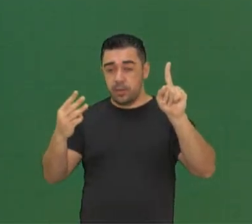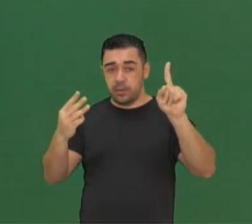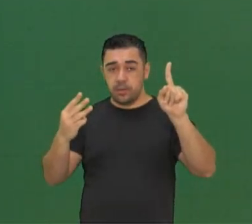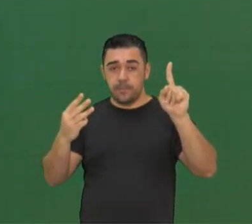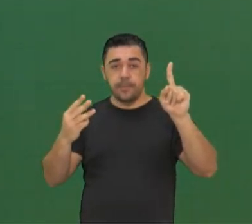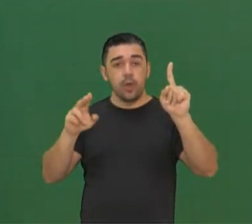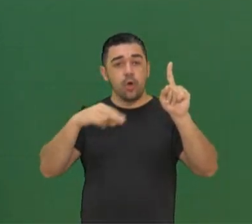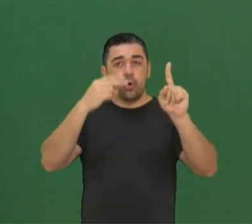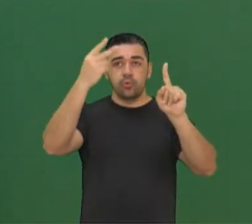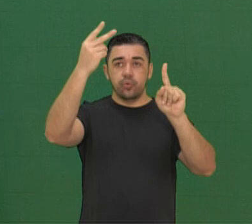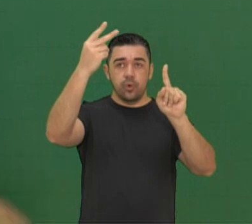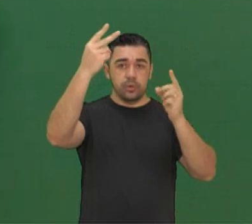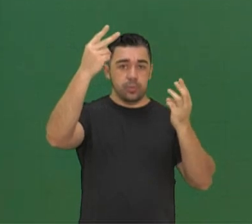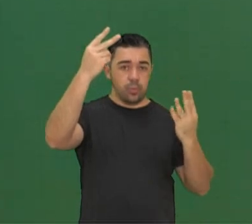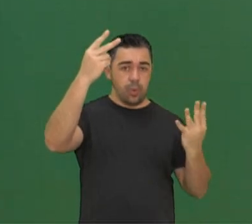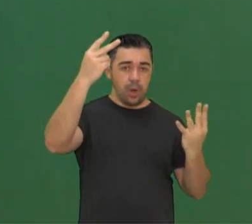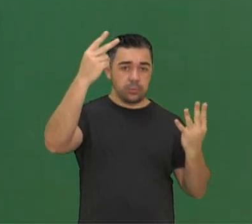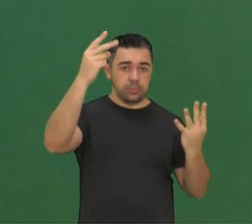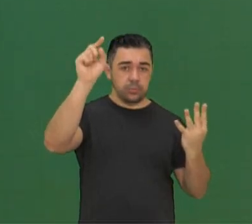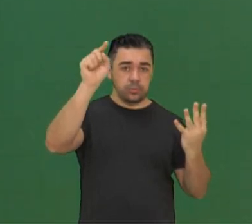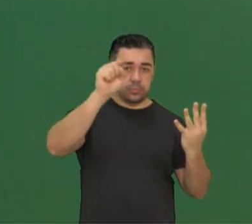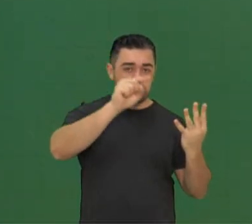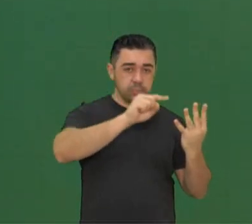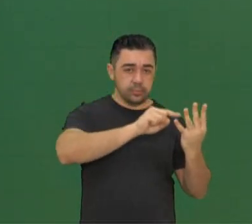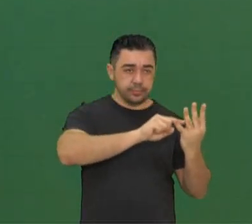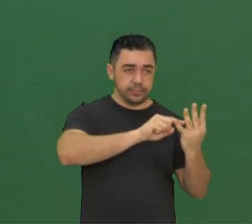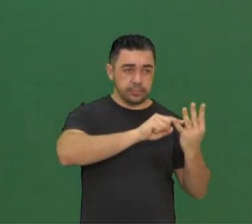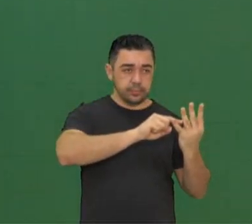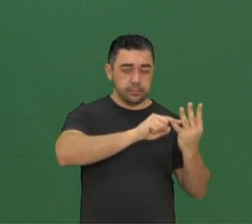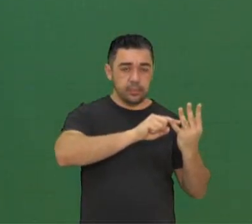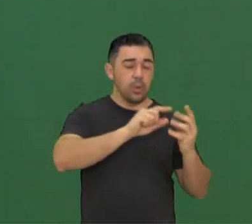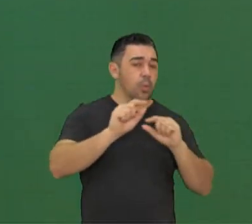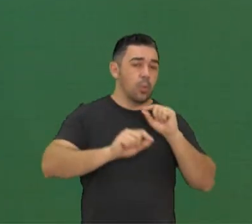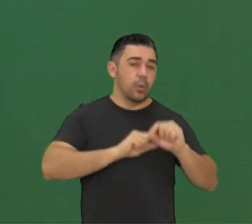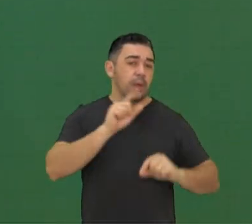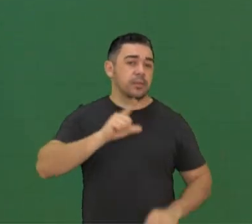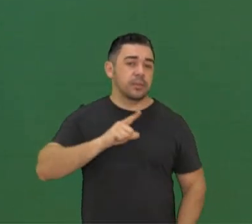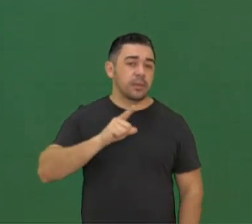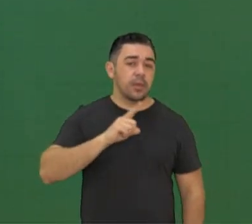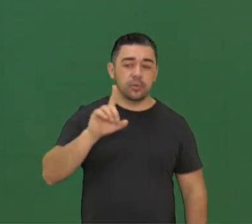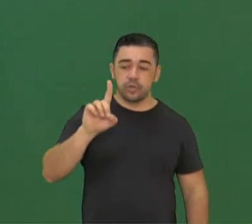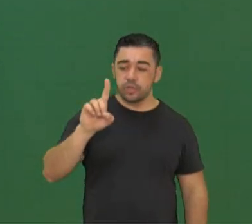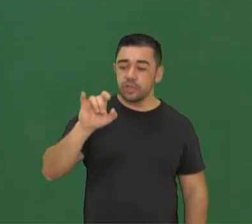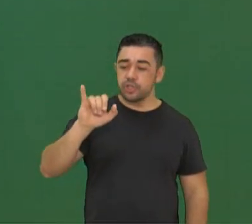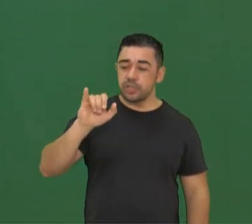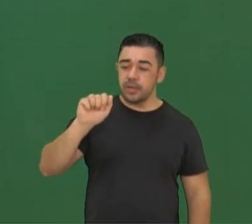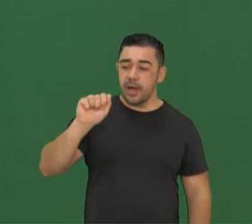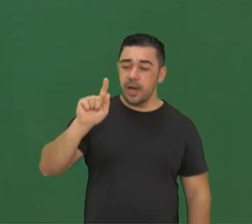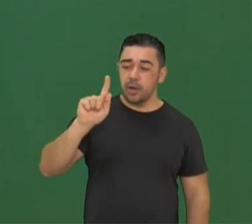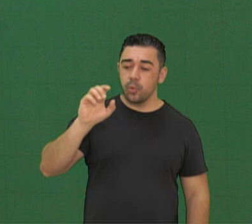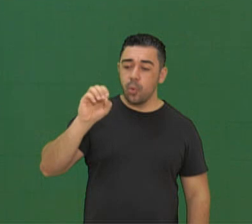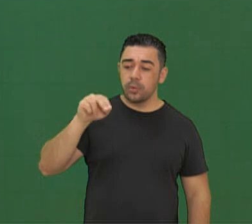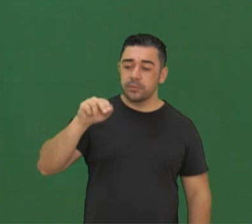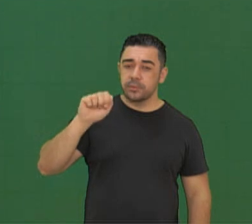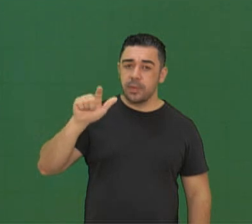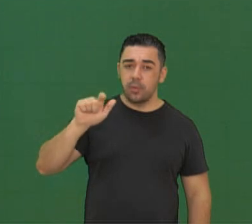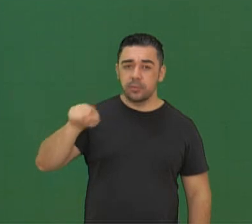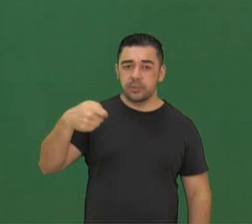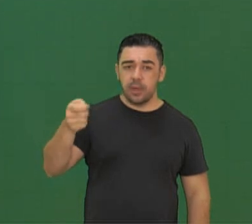o 2 e o 4, ou então o 1 e o 3, o que eu tenho? Eu tenho uma diagonal do